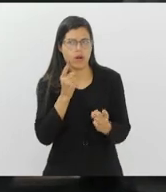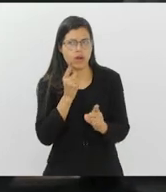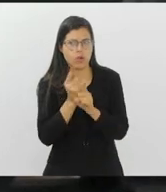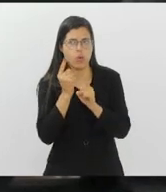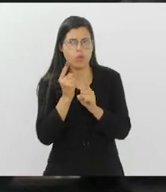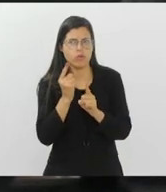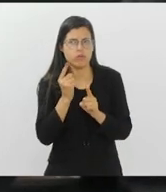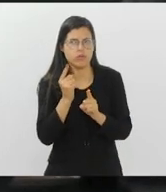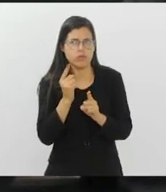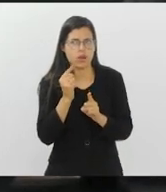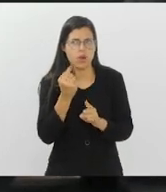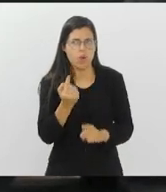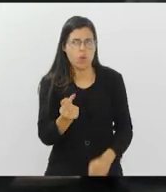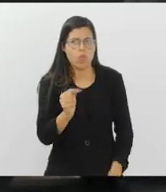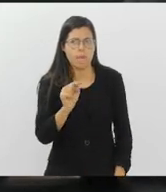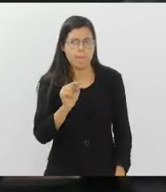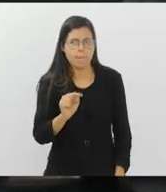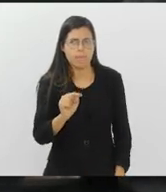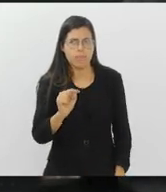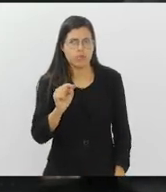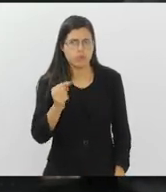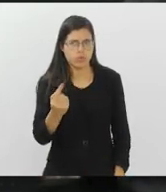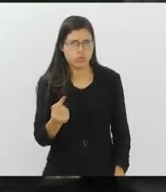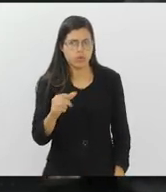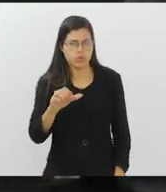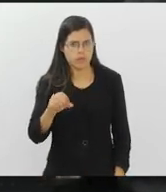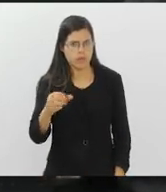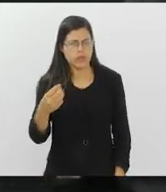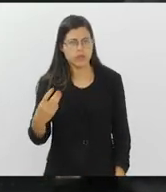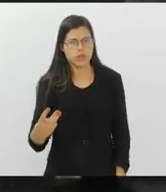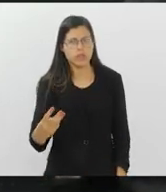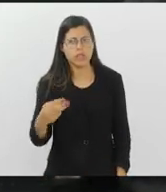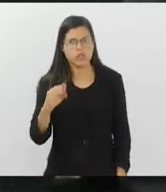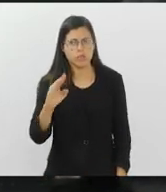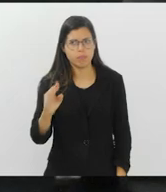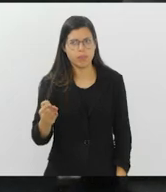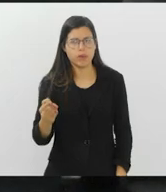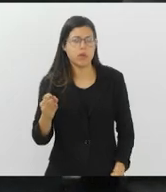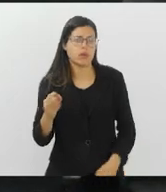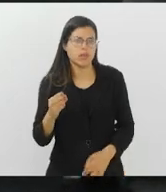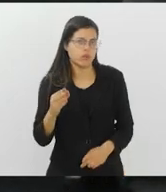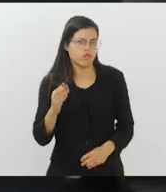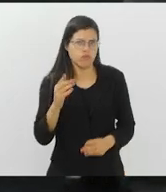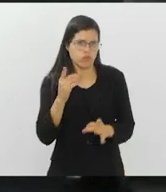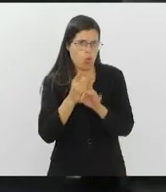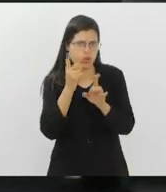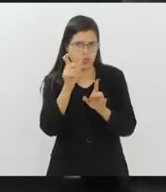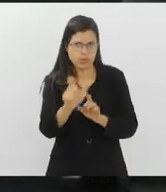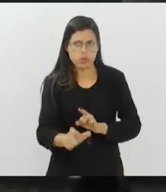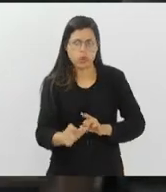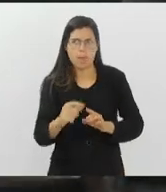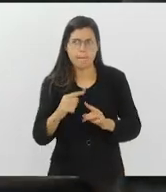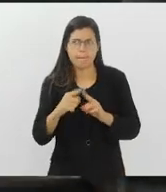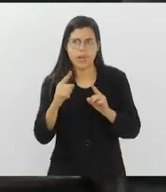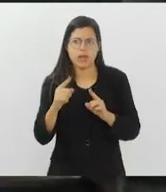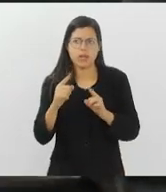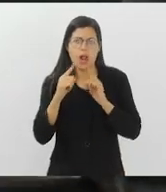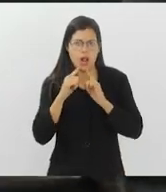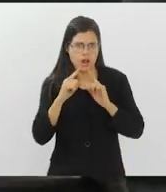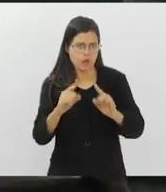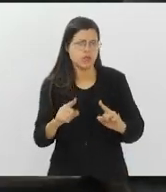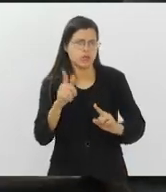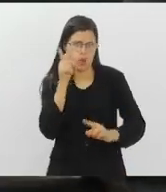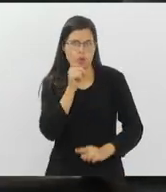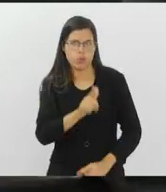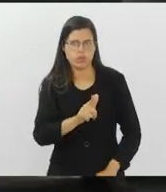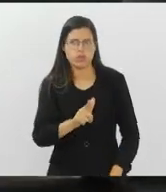atendidos nesse 1,93 bi. Eu posso, sim, fazer a identificação de que a senhora fez uma reclamação na agência, que foi o objeto da